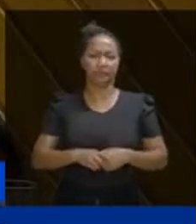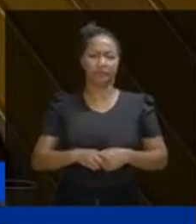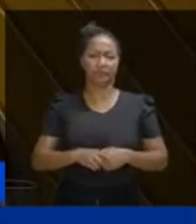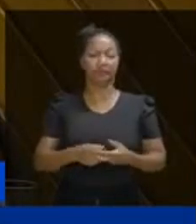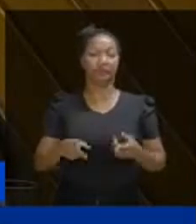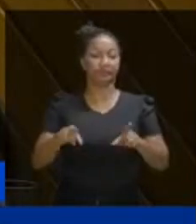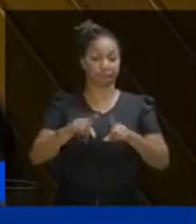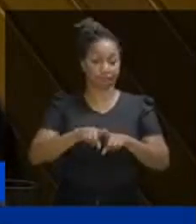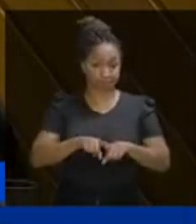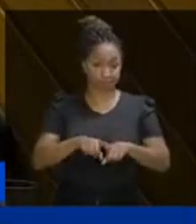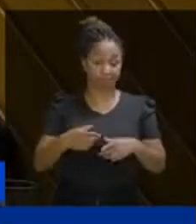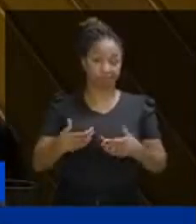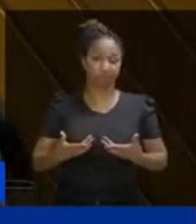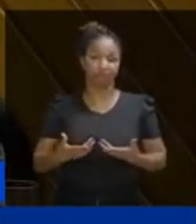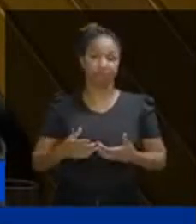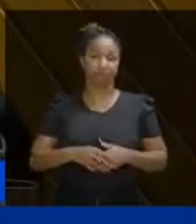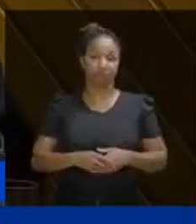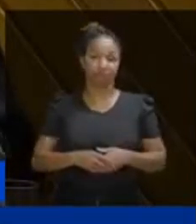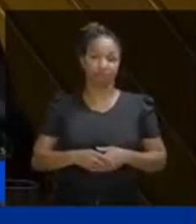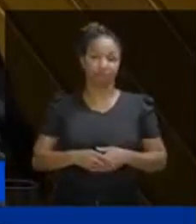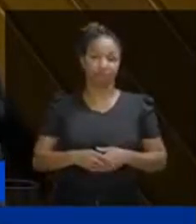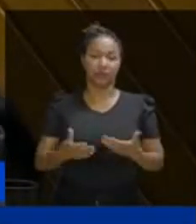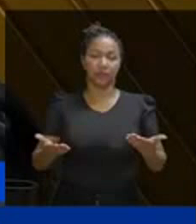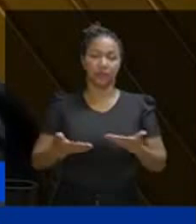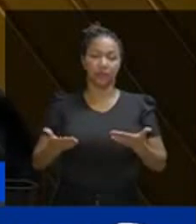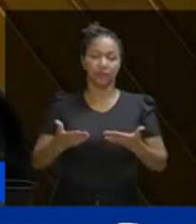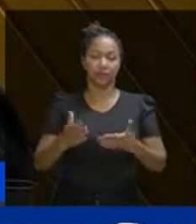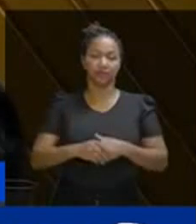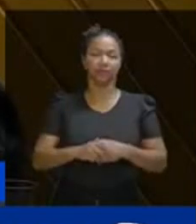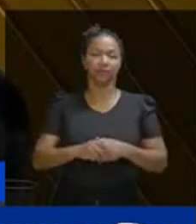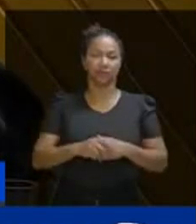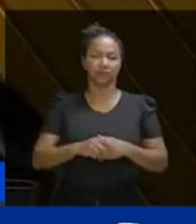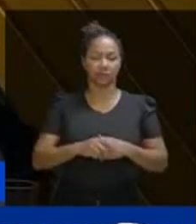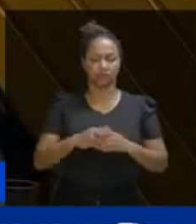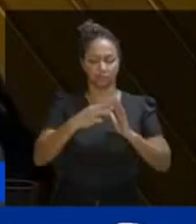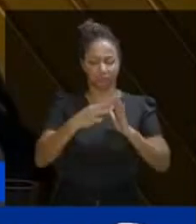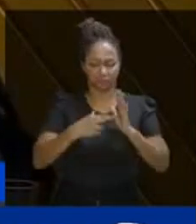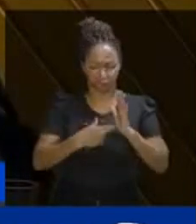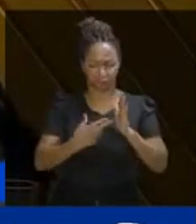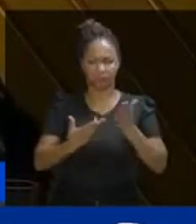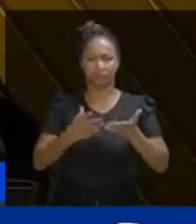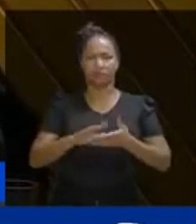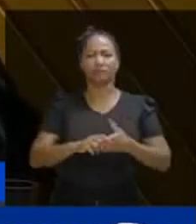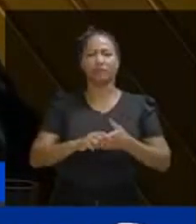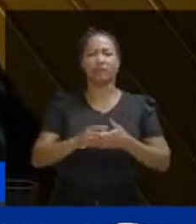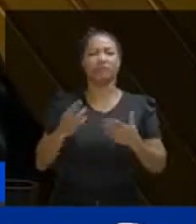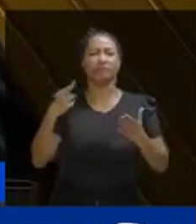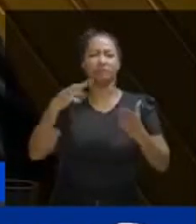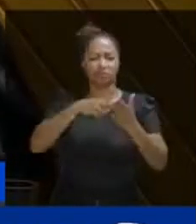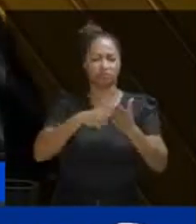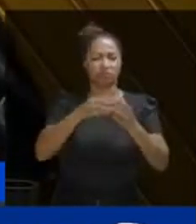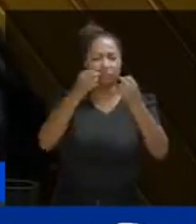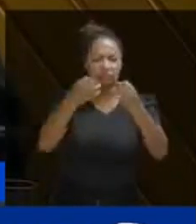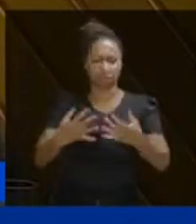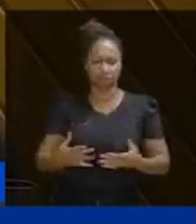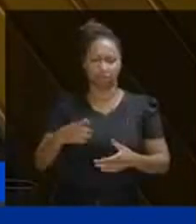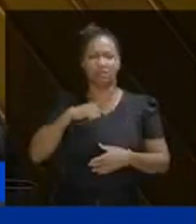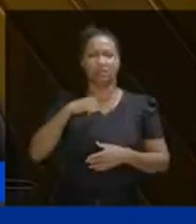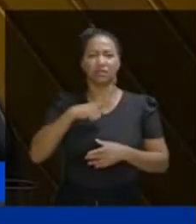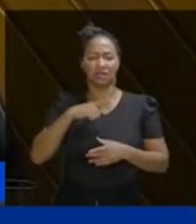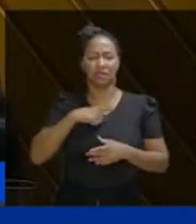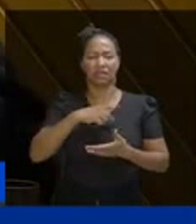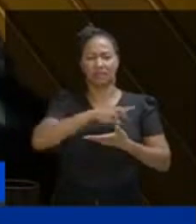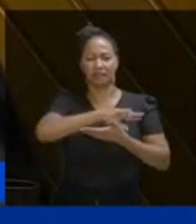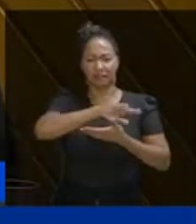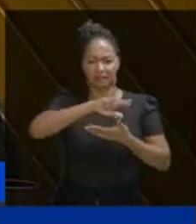Temos aqui, então, vamos colocar conflitos de normas, como foi colocado pelo eminente relator. Sim, nós temos conflitos de